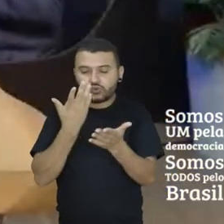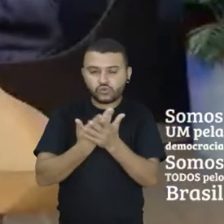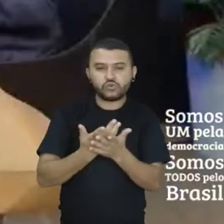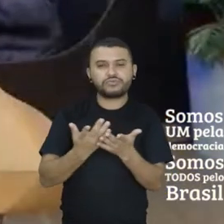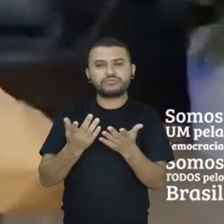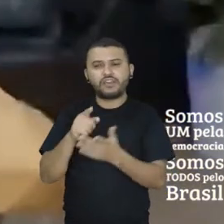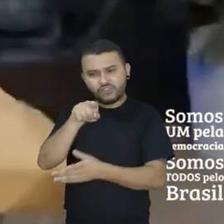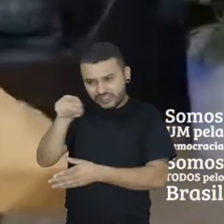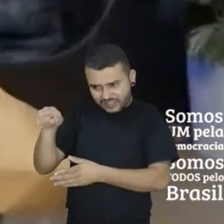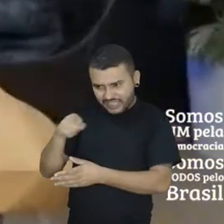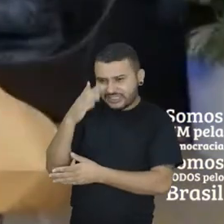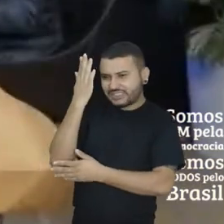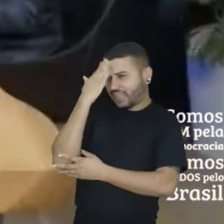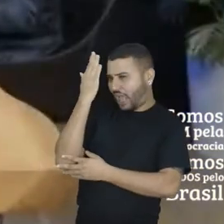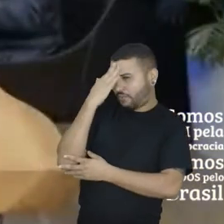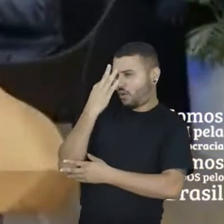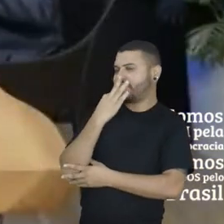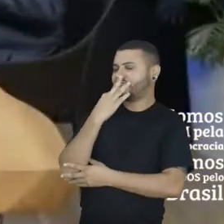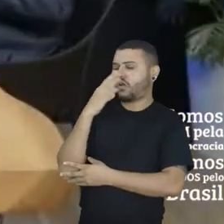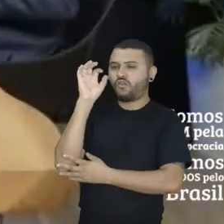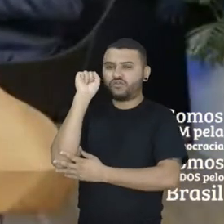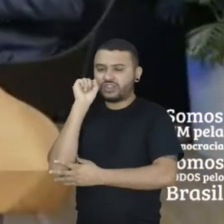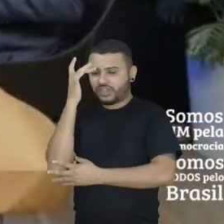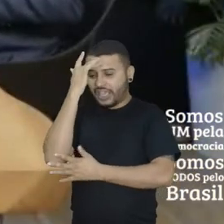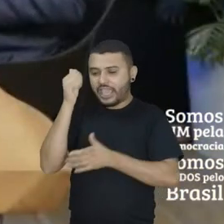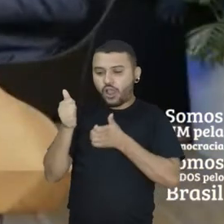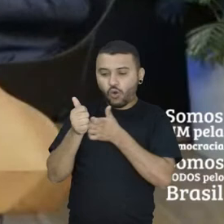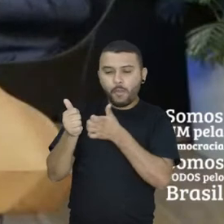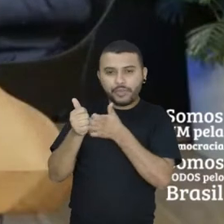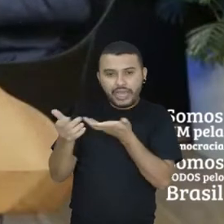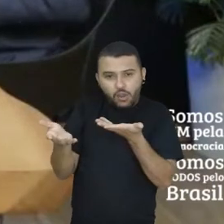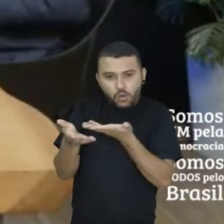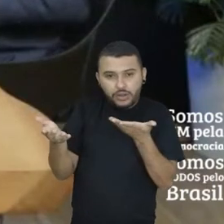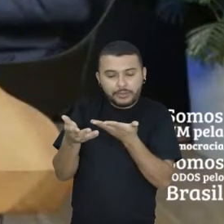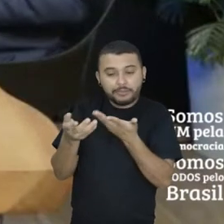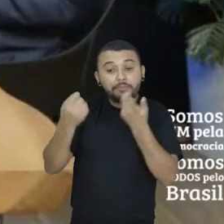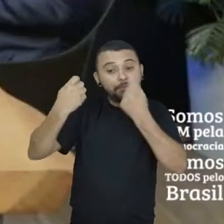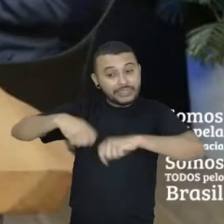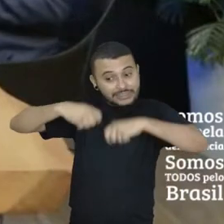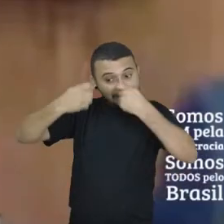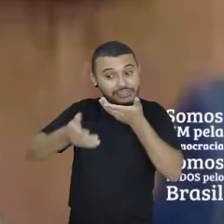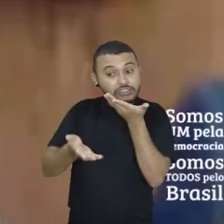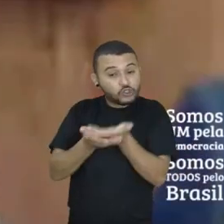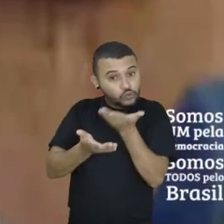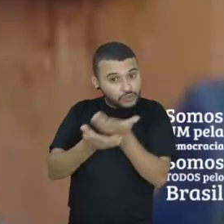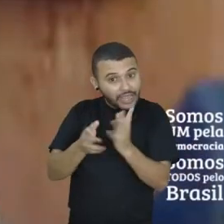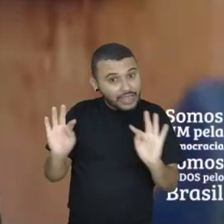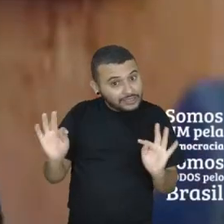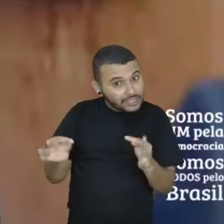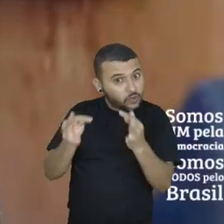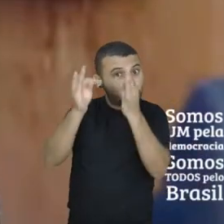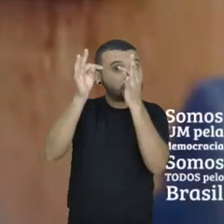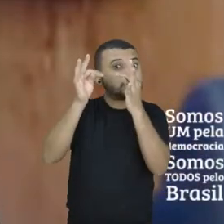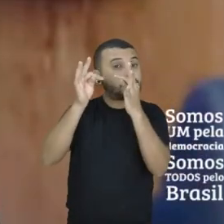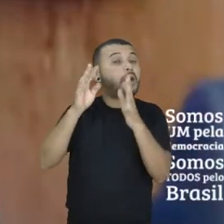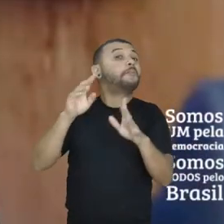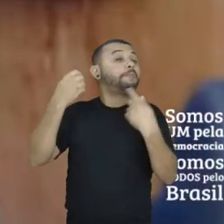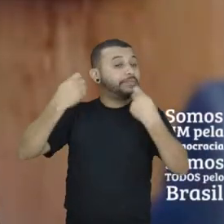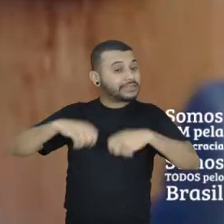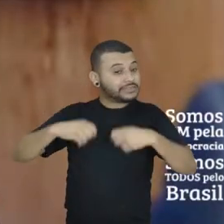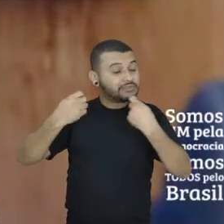aqui, acompanhando o podcast, quem tiver oportunidade, estude a área de tecnologia de informação, porque